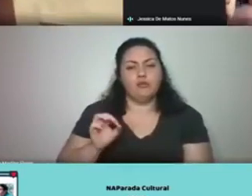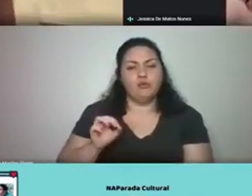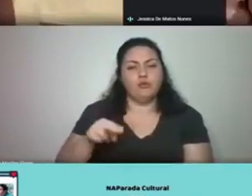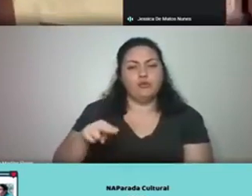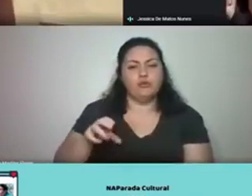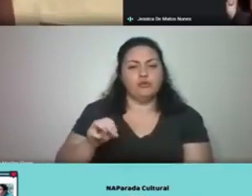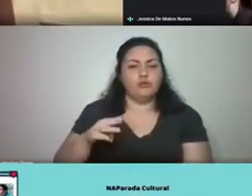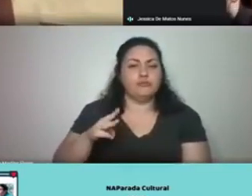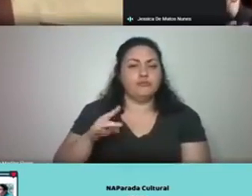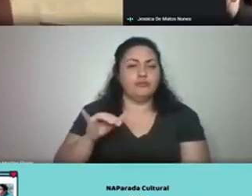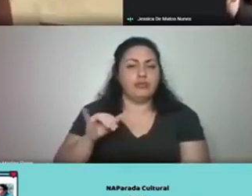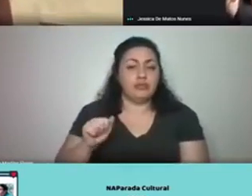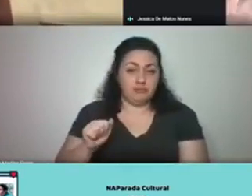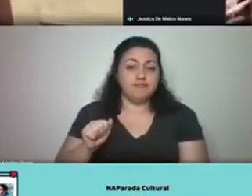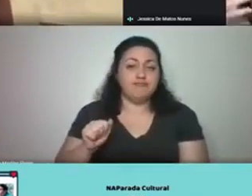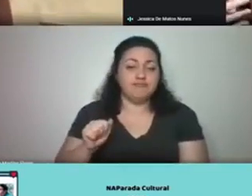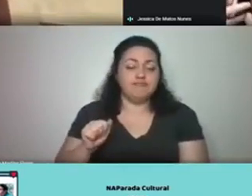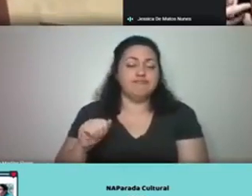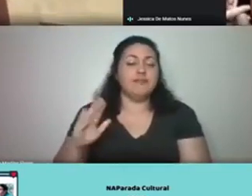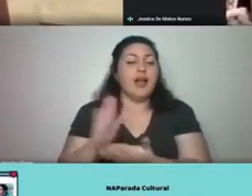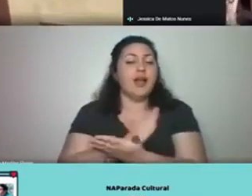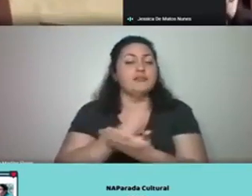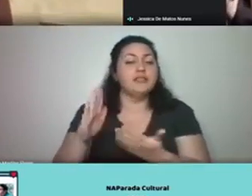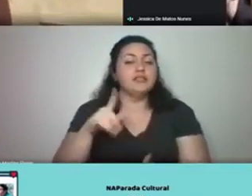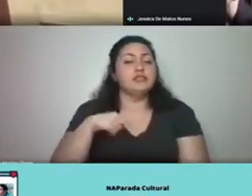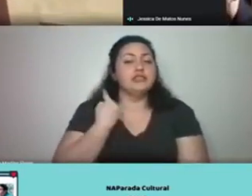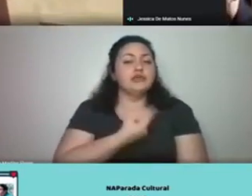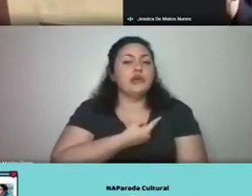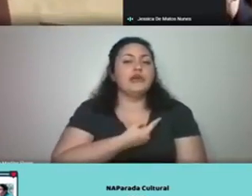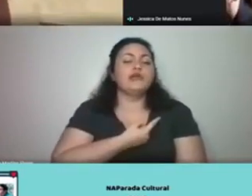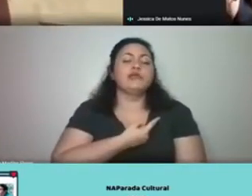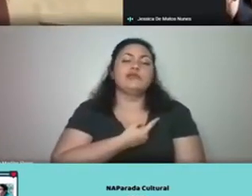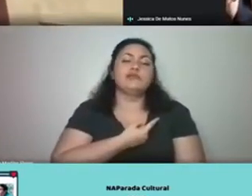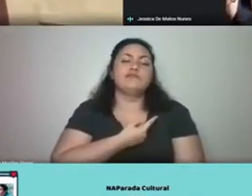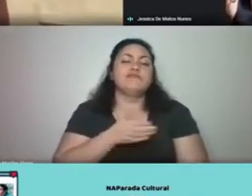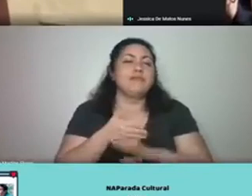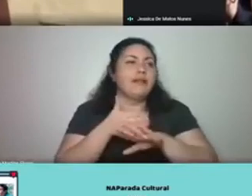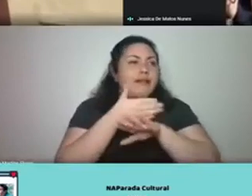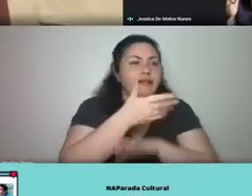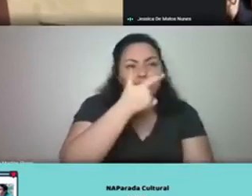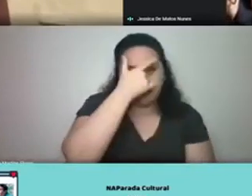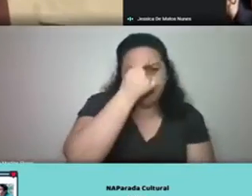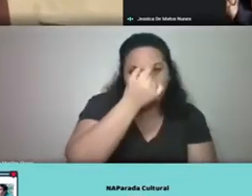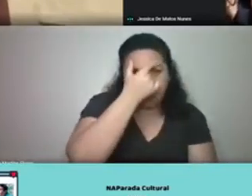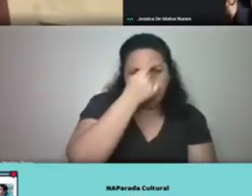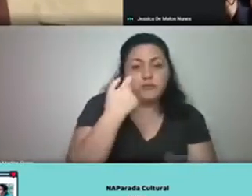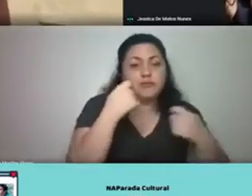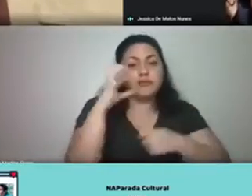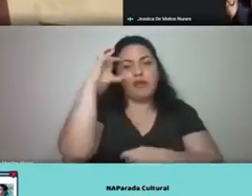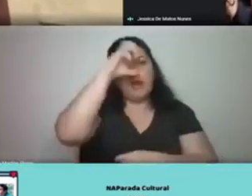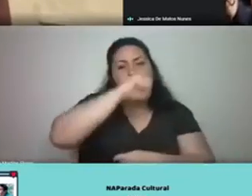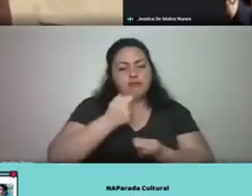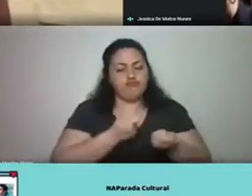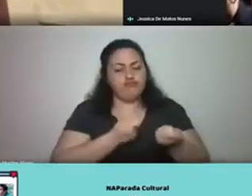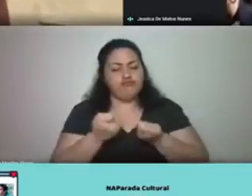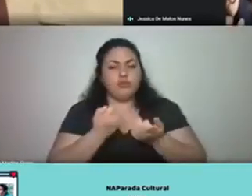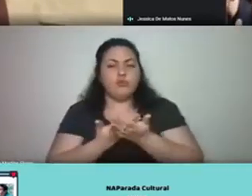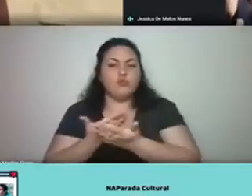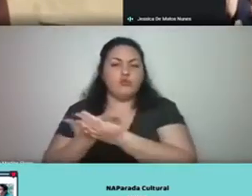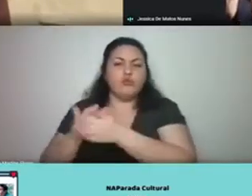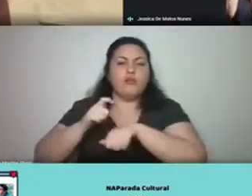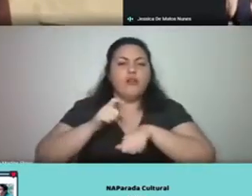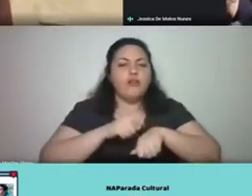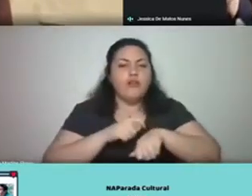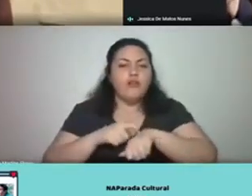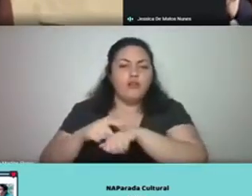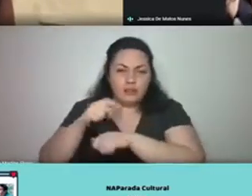vezes, intuitivamente acaba adquirindo quando entra na universidade, que é a questão da autorregulação dos estudos, né? A gente vai